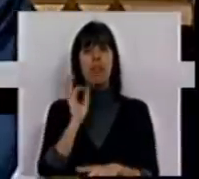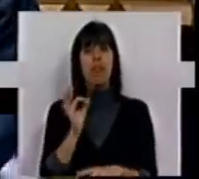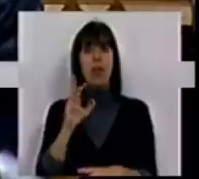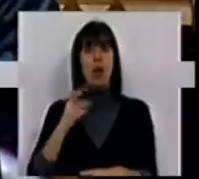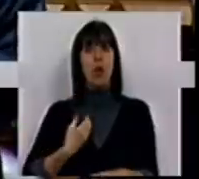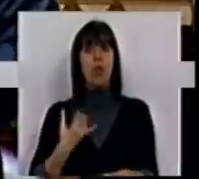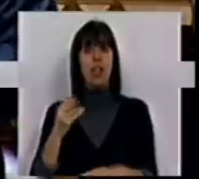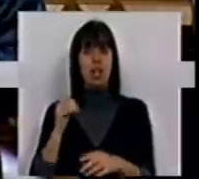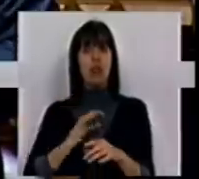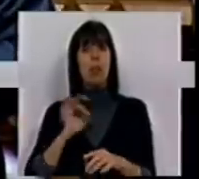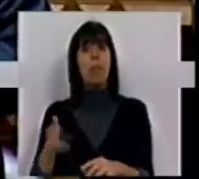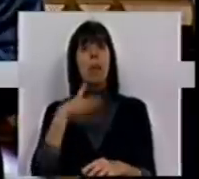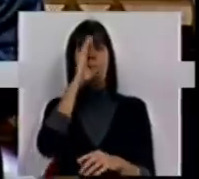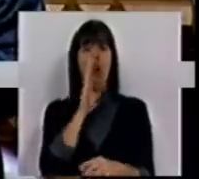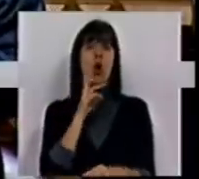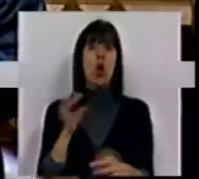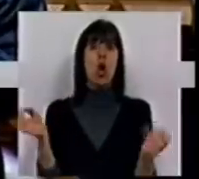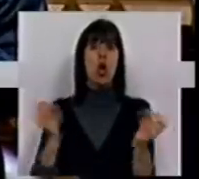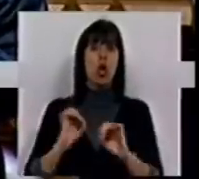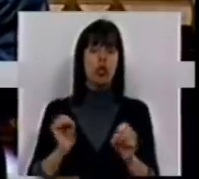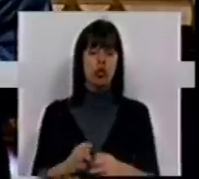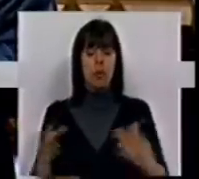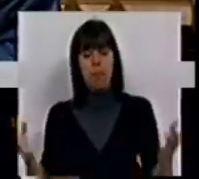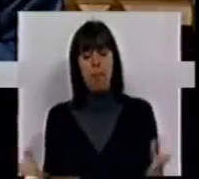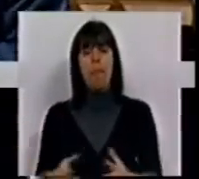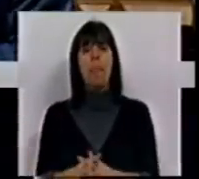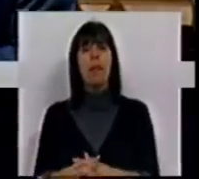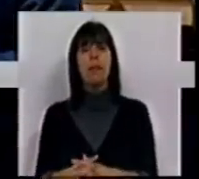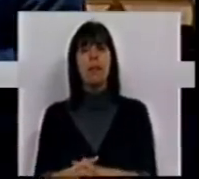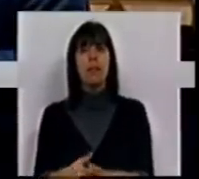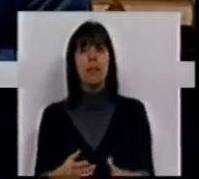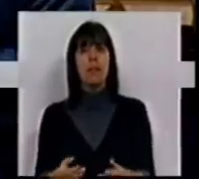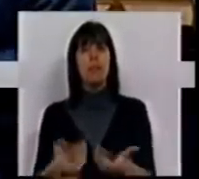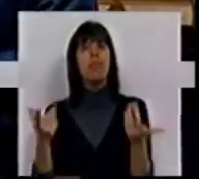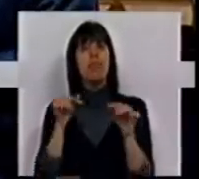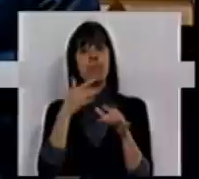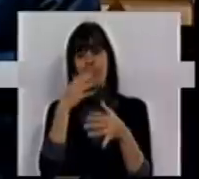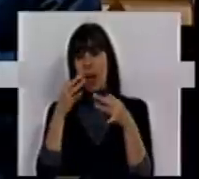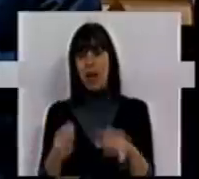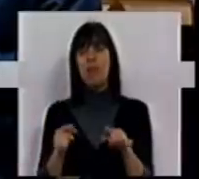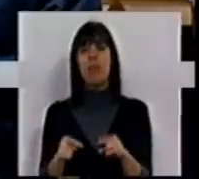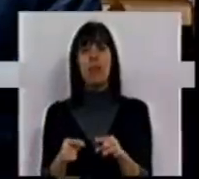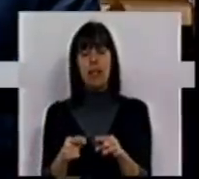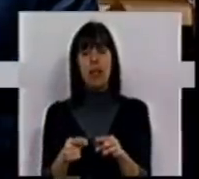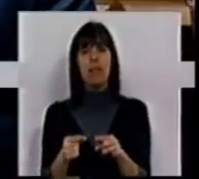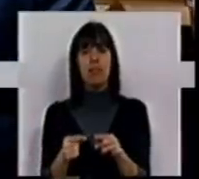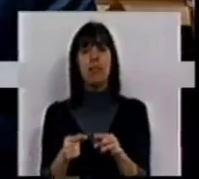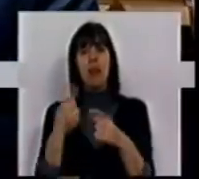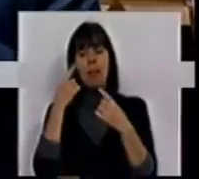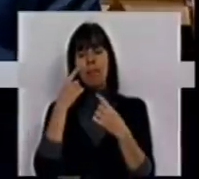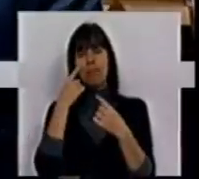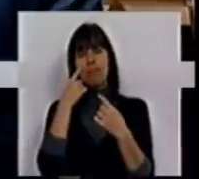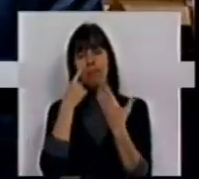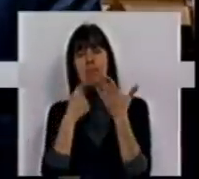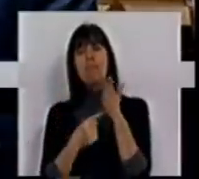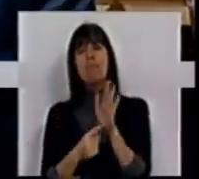Ferro Rodrigues, o Sr. Primeiro-Ministro não respondeu, mas eu creio que essa afirmação, Sr. Primeiro-Ministro,